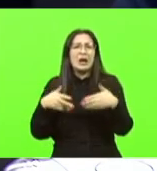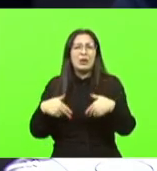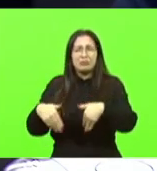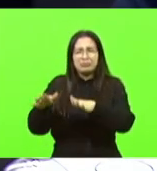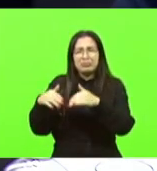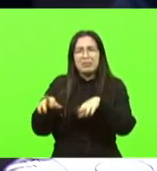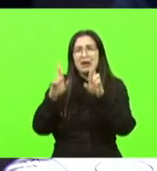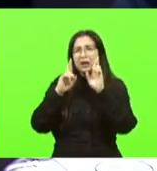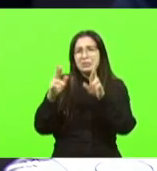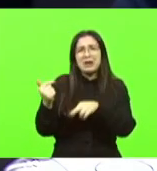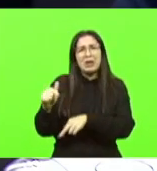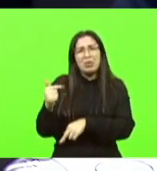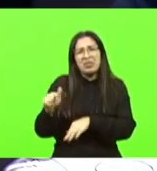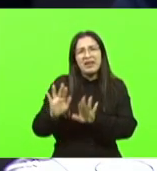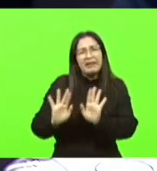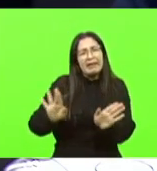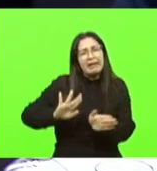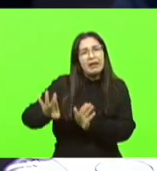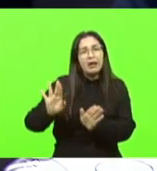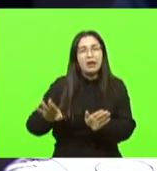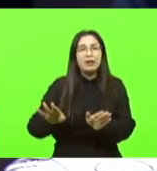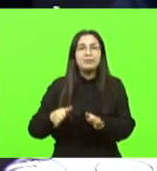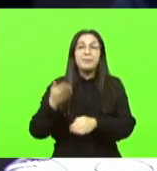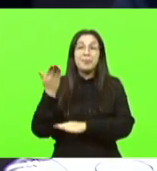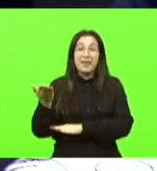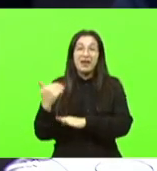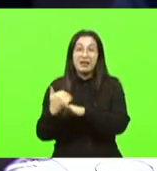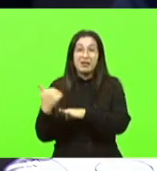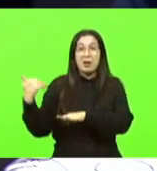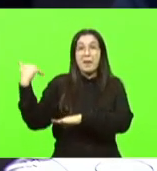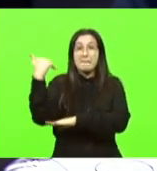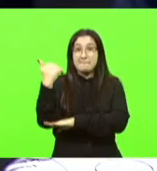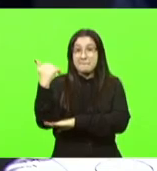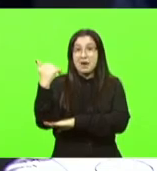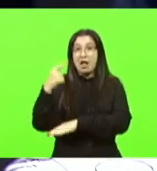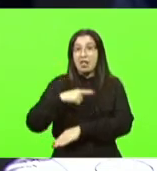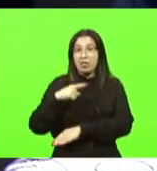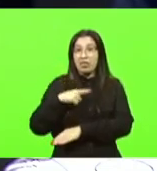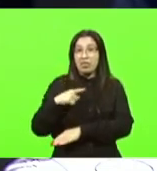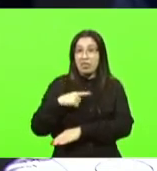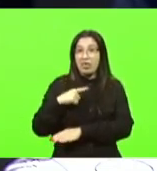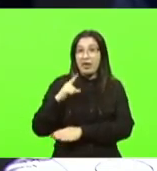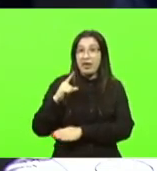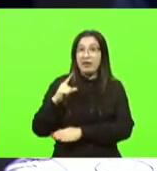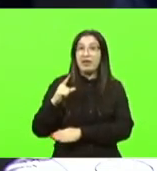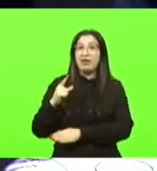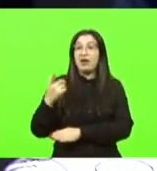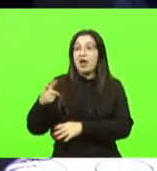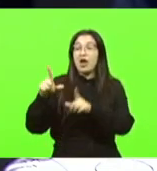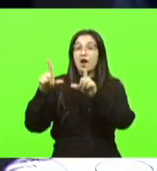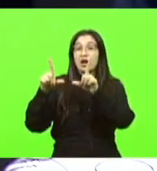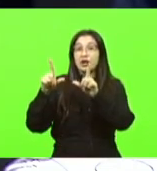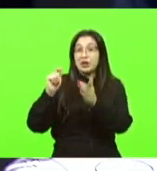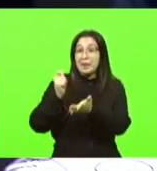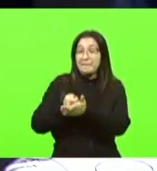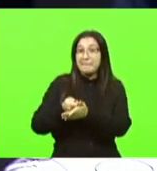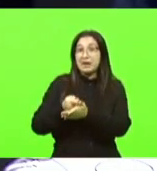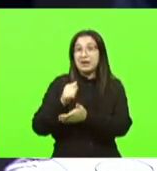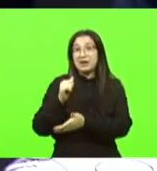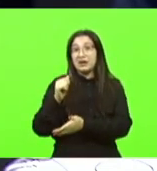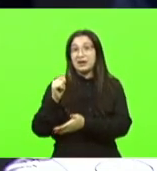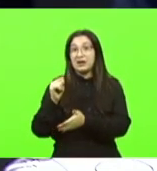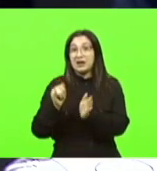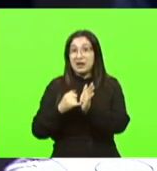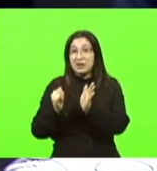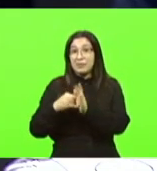prática no Brasil os que mais ganham os que mais tem capital são os que menos pagam impostos nós já